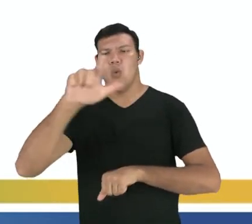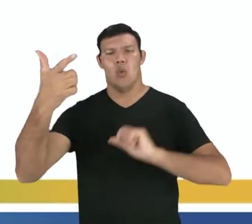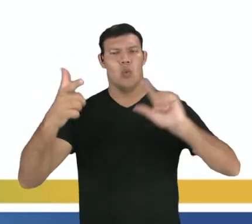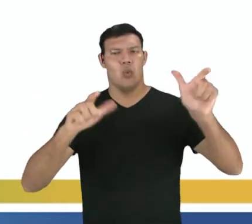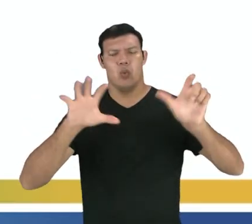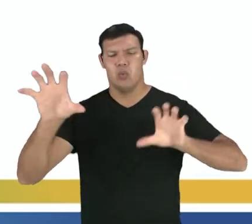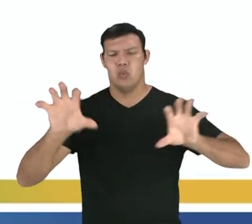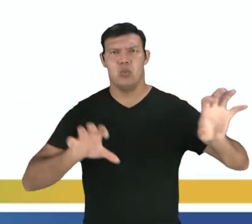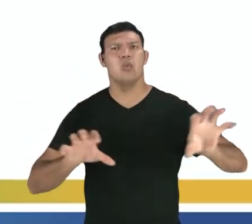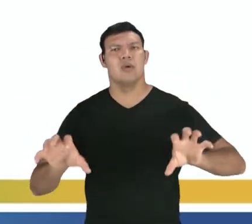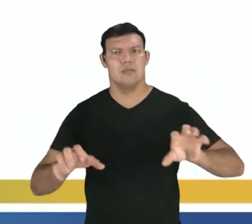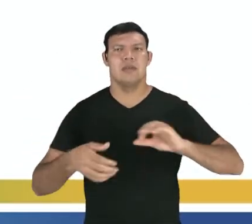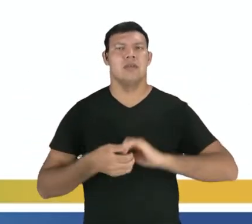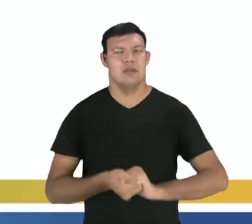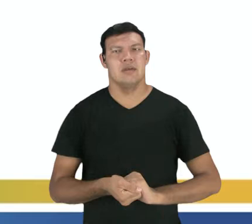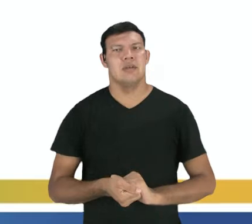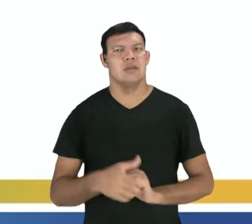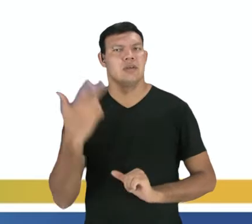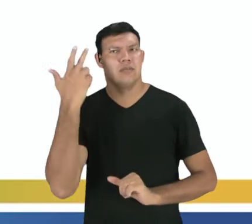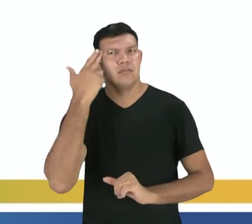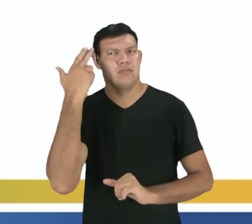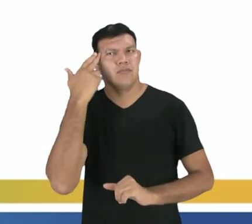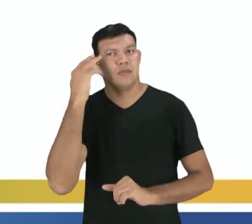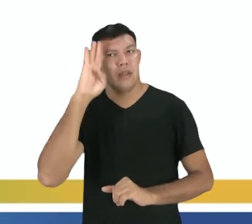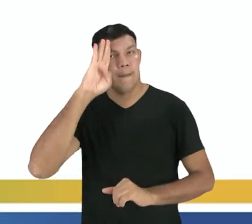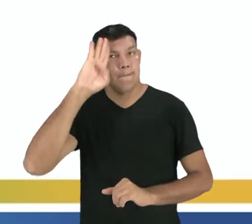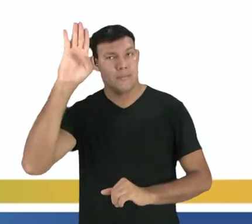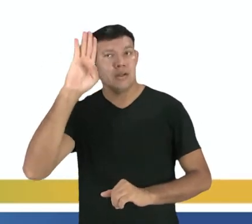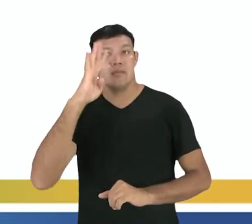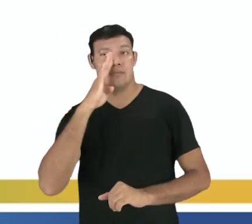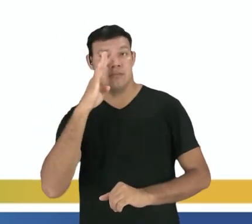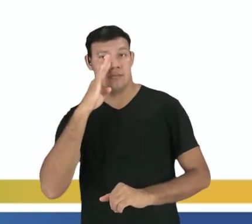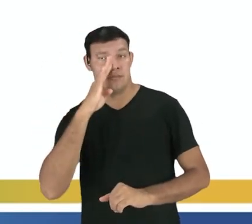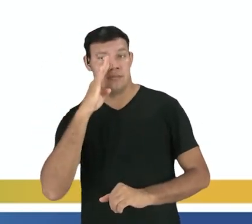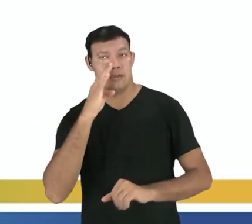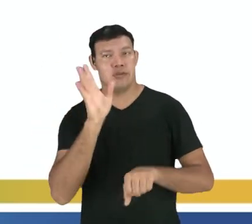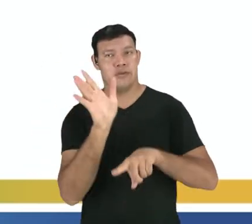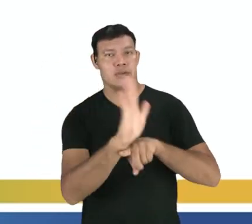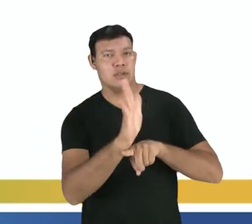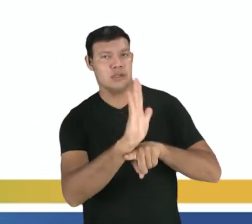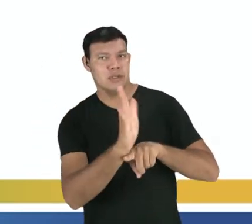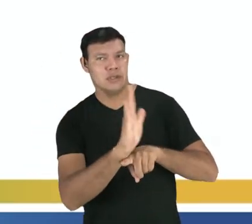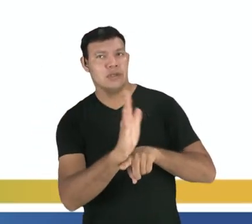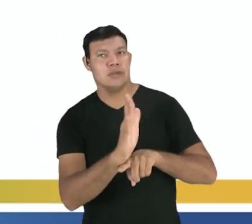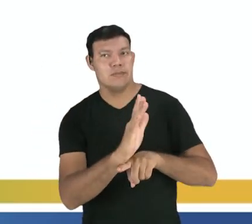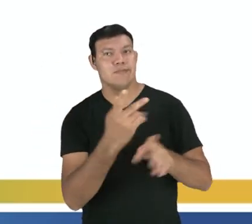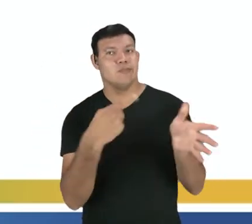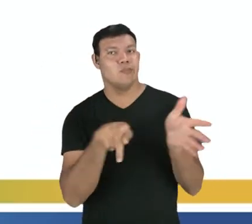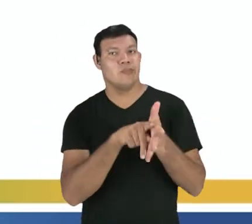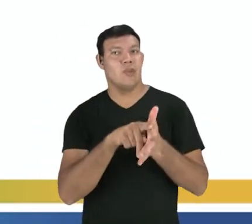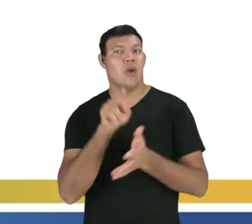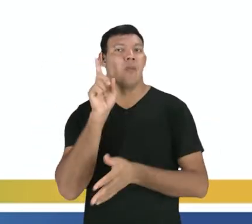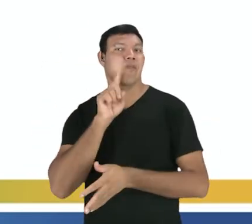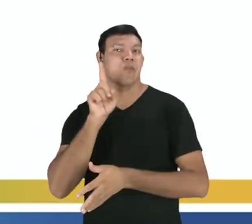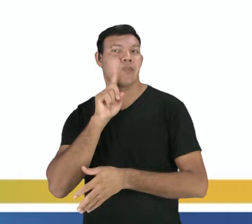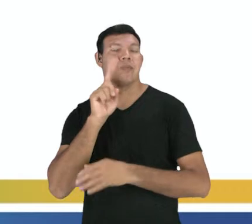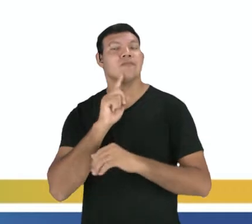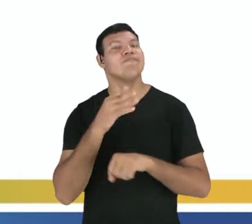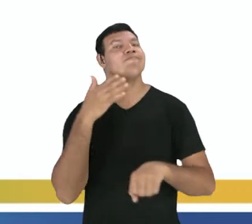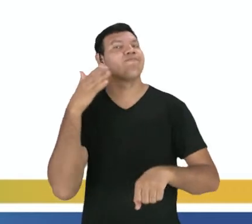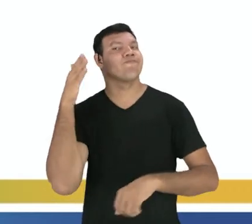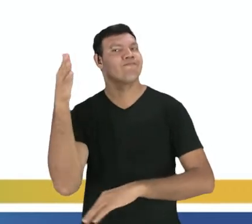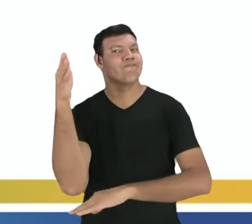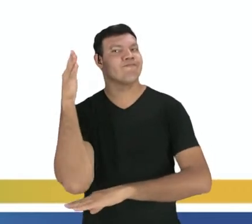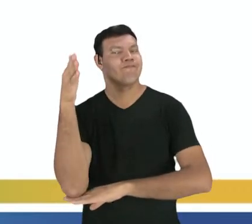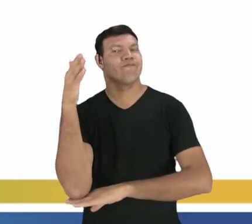sim. E é comum, principalmente quando nós assistimos filmes hollywoodianos, a presença